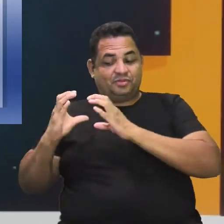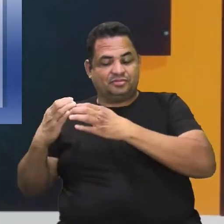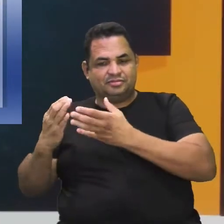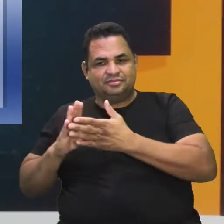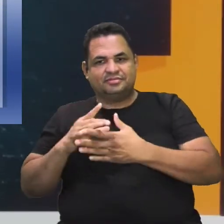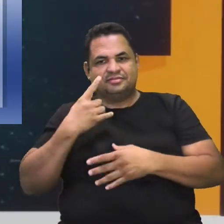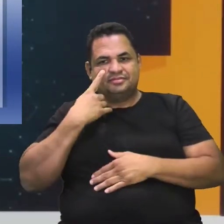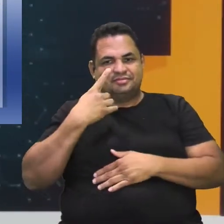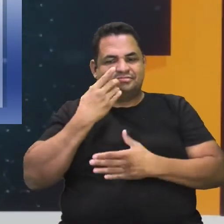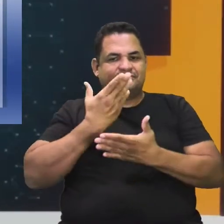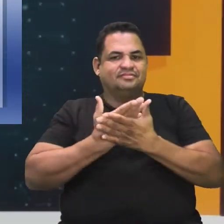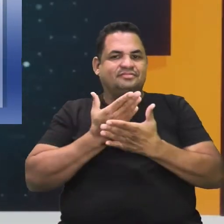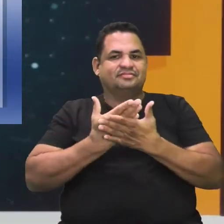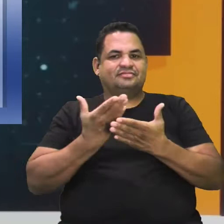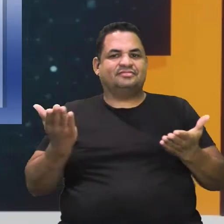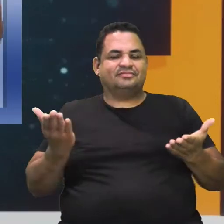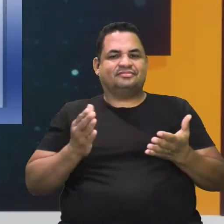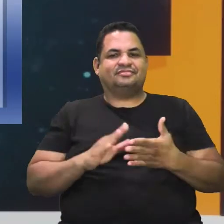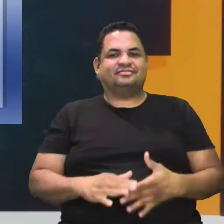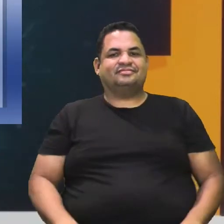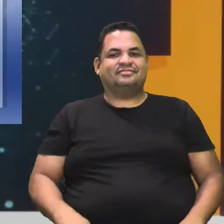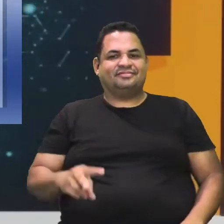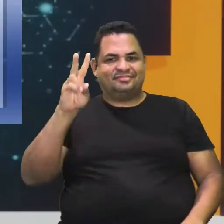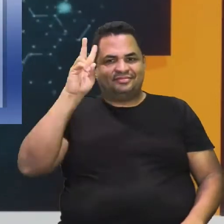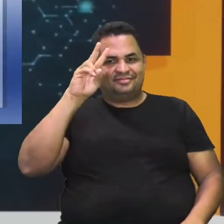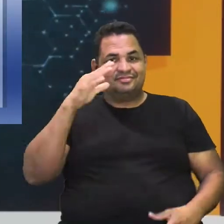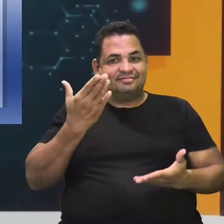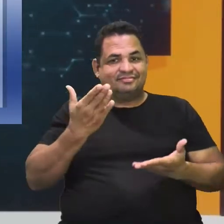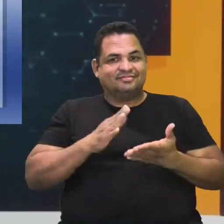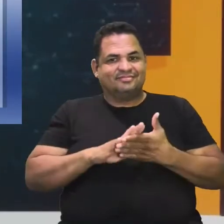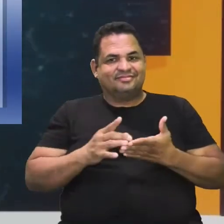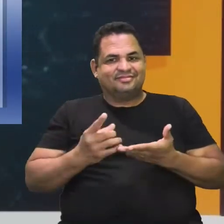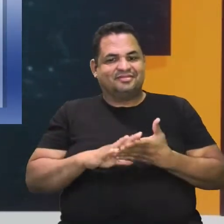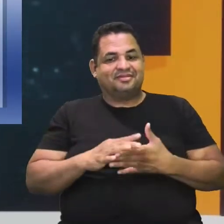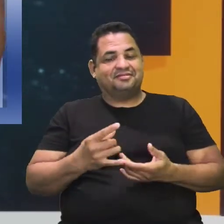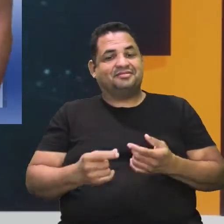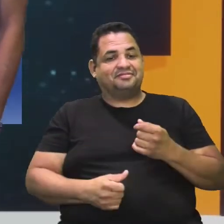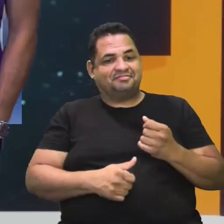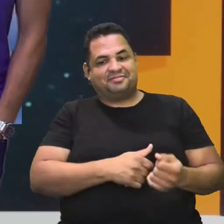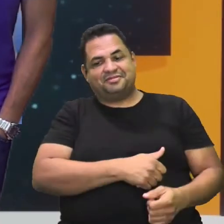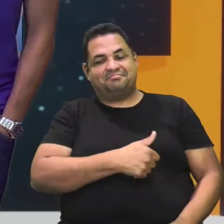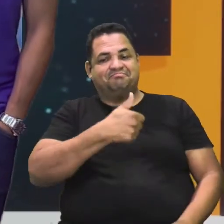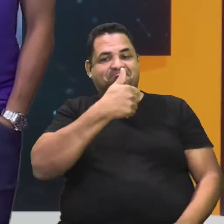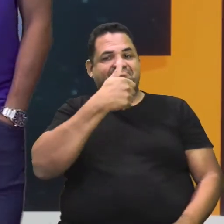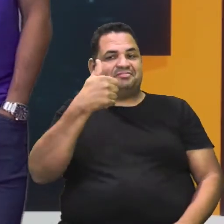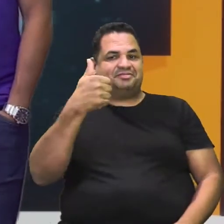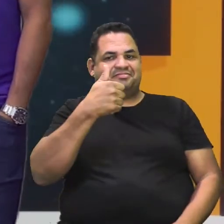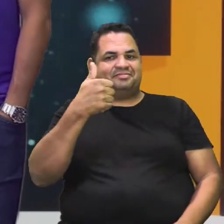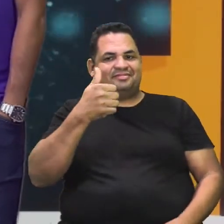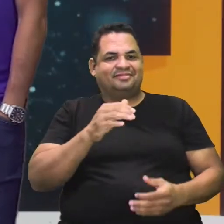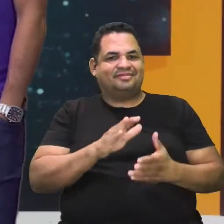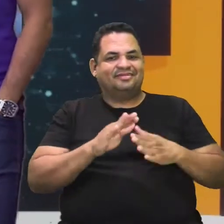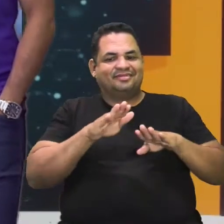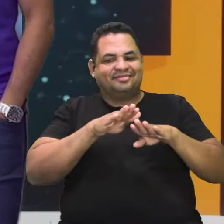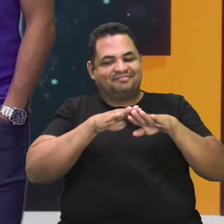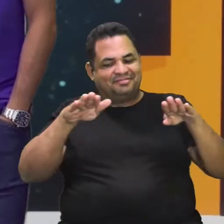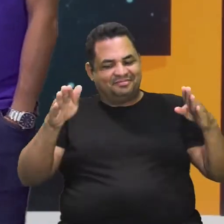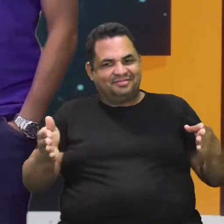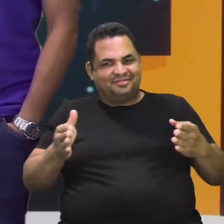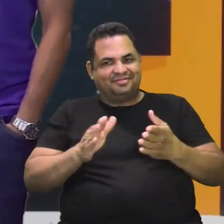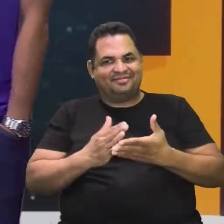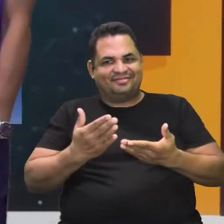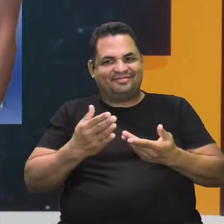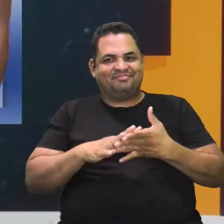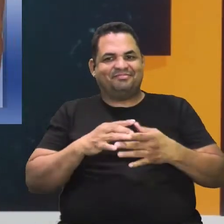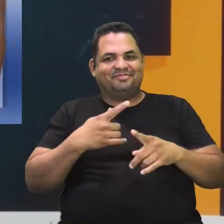estiver assistindo a aula aí, alguém da minha equipe terceiro ano lembra que nós chegamos lá em primeiro na mesa dos jurados, mas tudo bem, deixa ela ganhar,